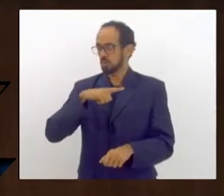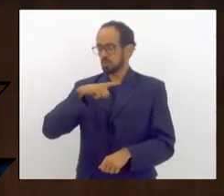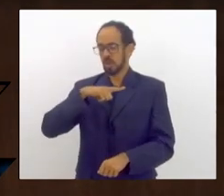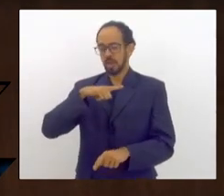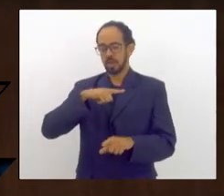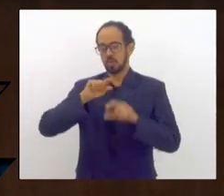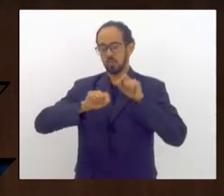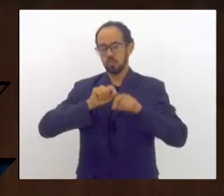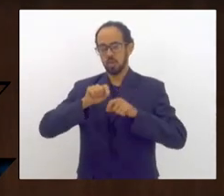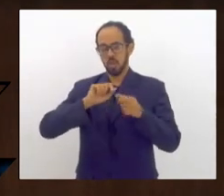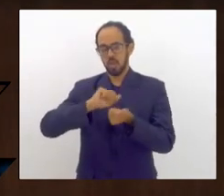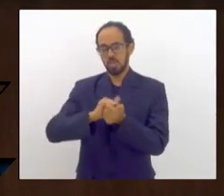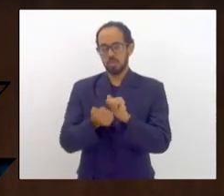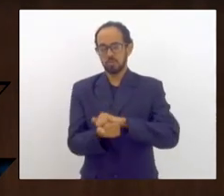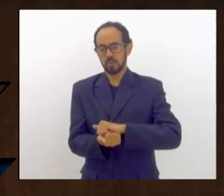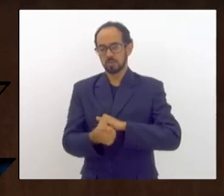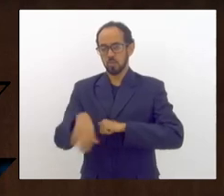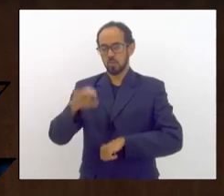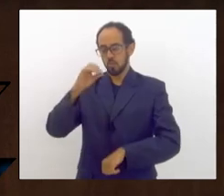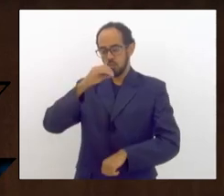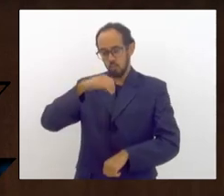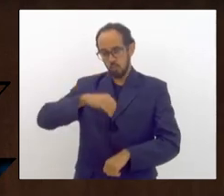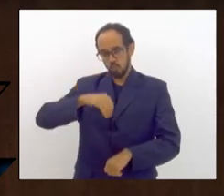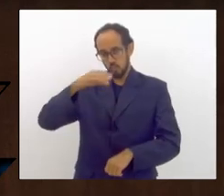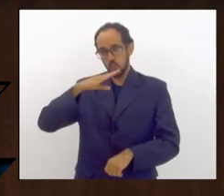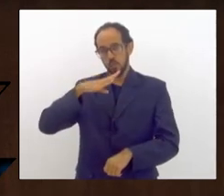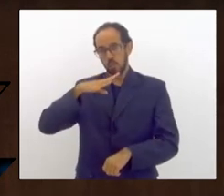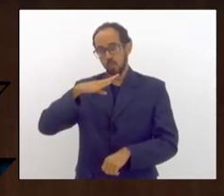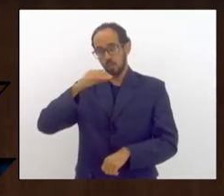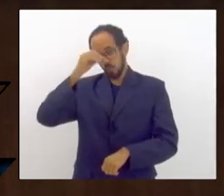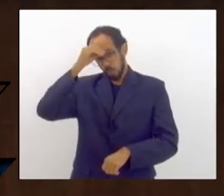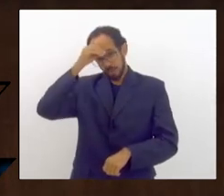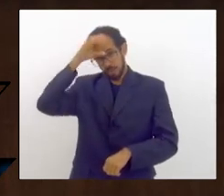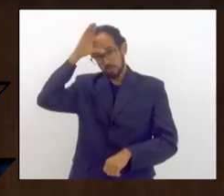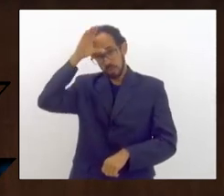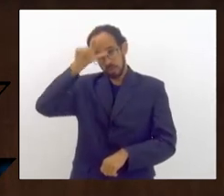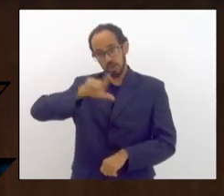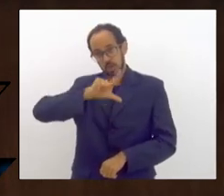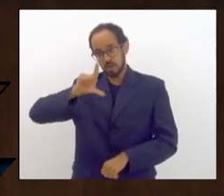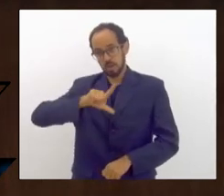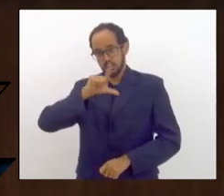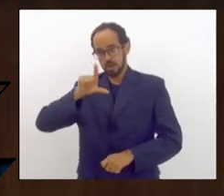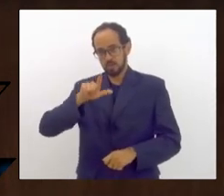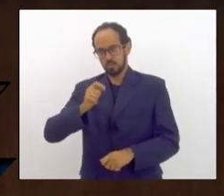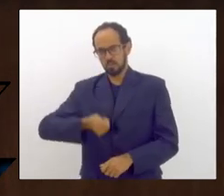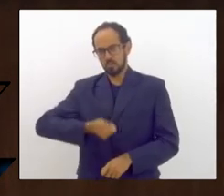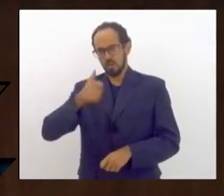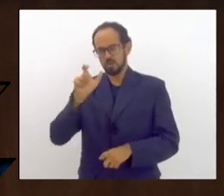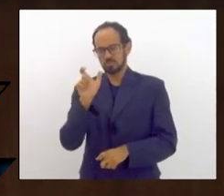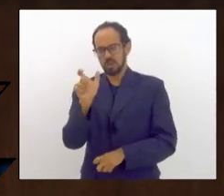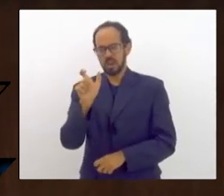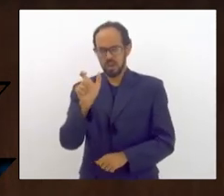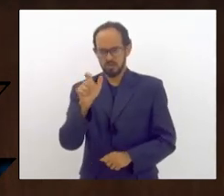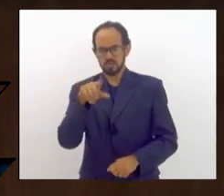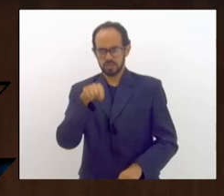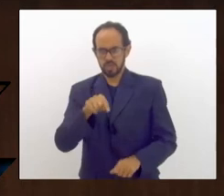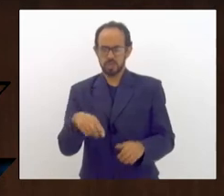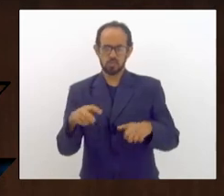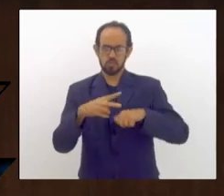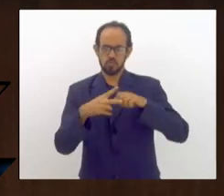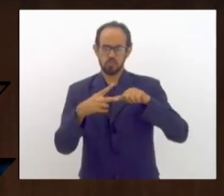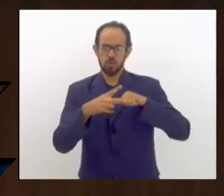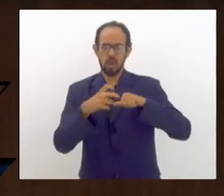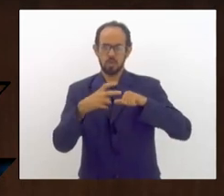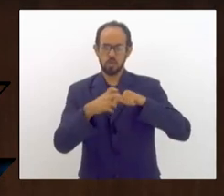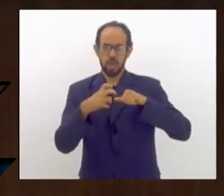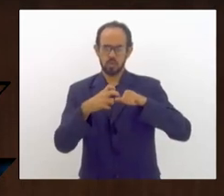pouco tem engajamento, conhecimento literário e poucas palavras fazem parte daquele vocabulário. Então, eu entendo essa